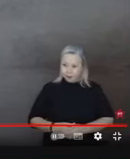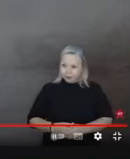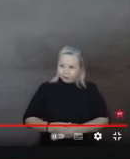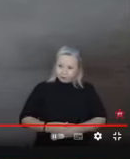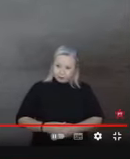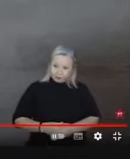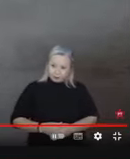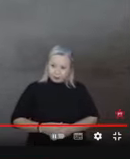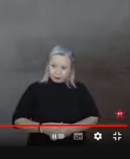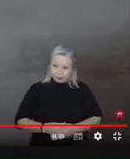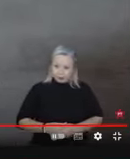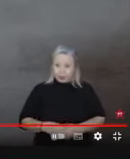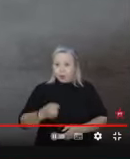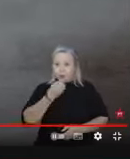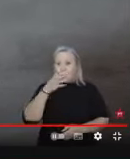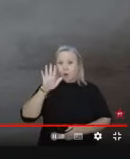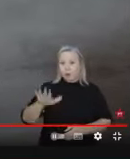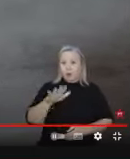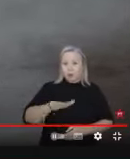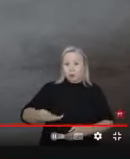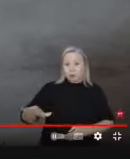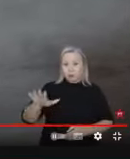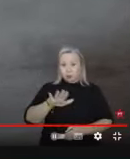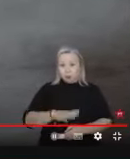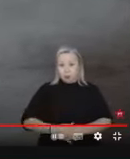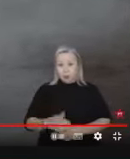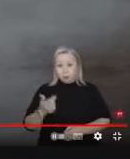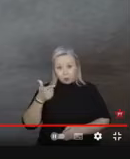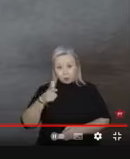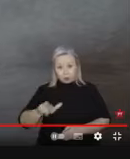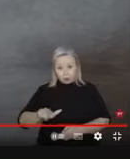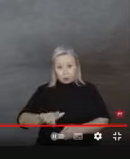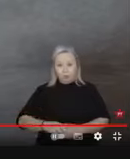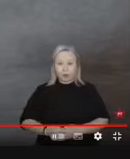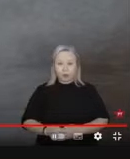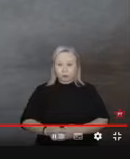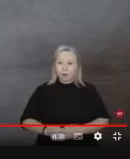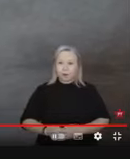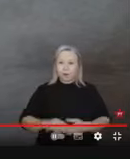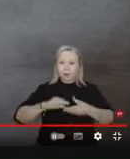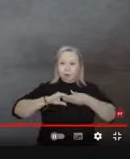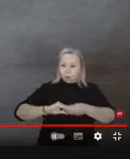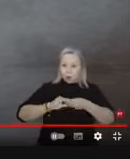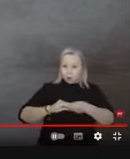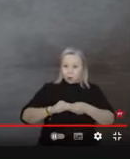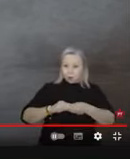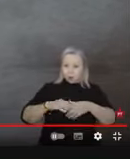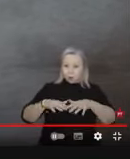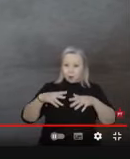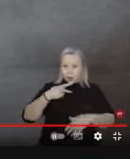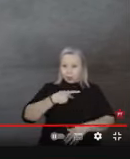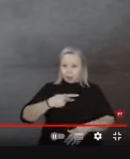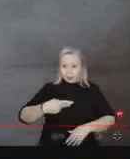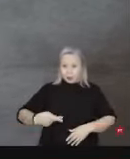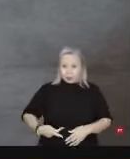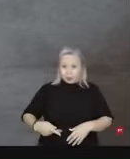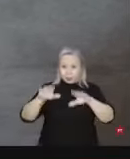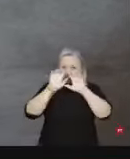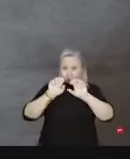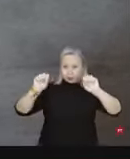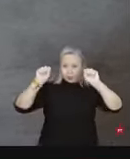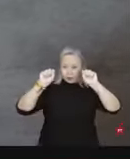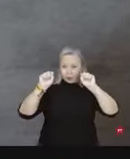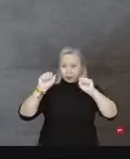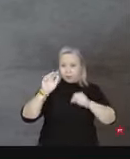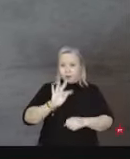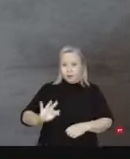ministro Alexandre de Moraes. Boa tarde a todos, novamente. Cumprimento a excelentíssima presidente do Supremo Tribunal Federal